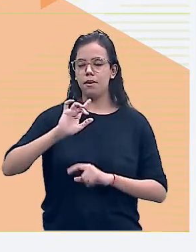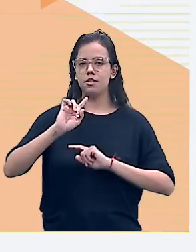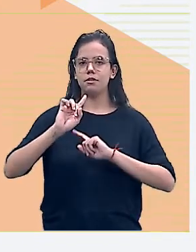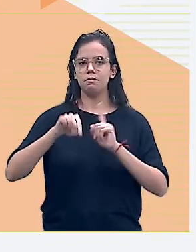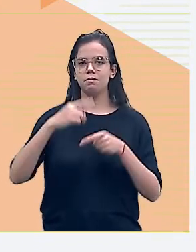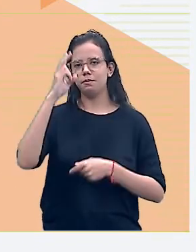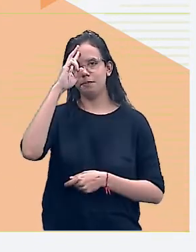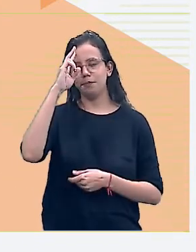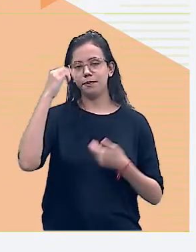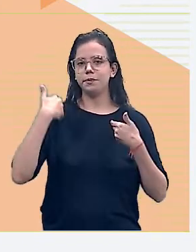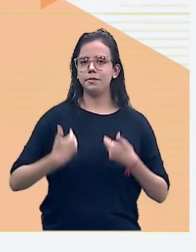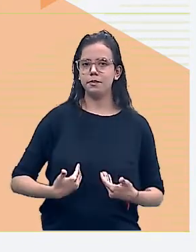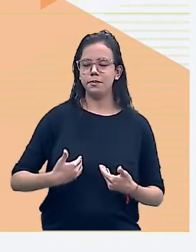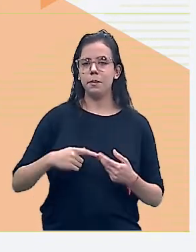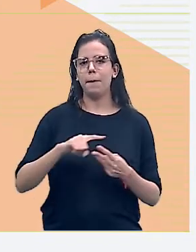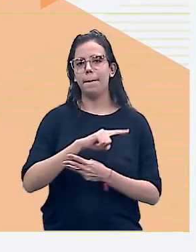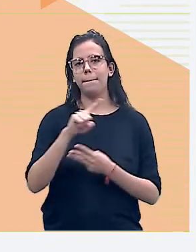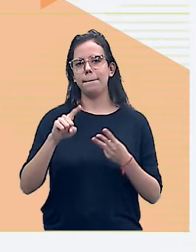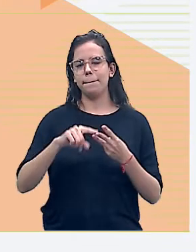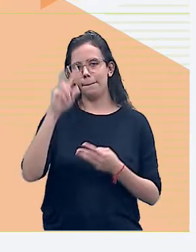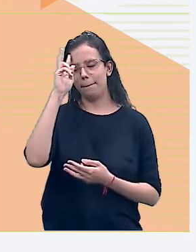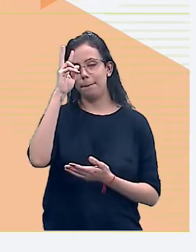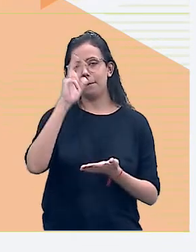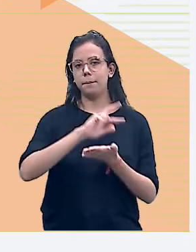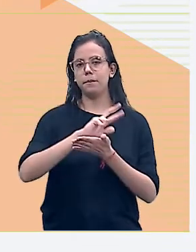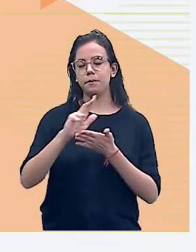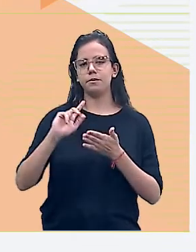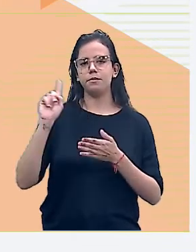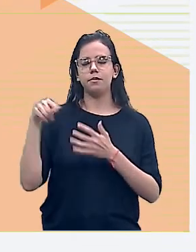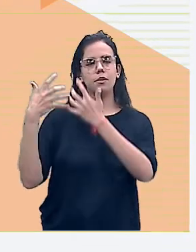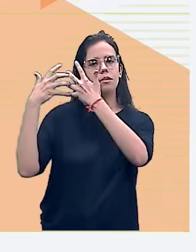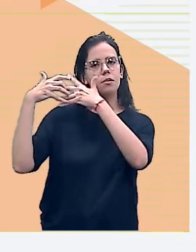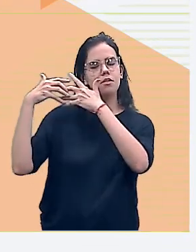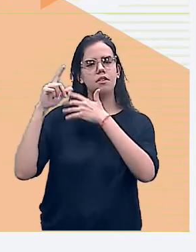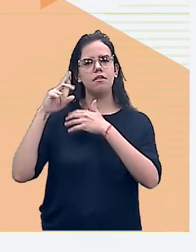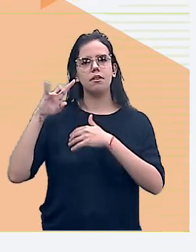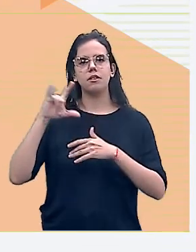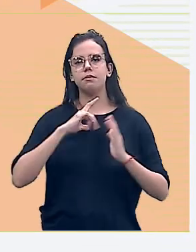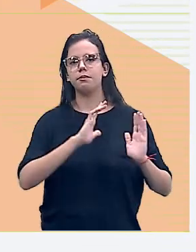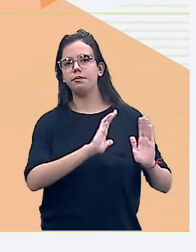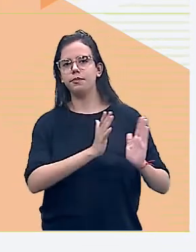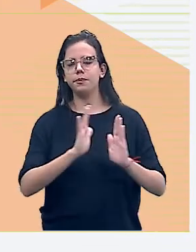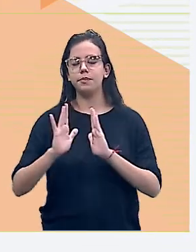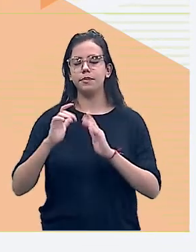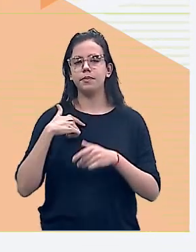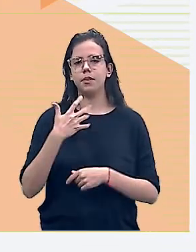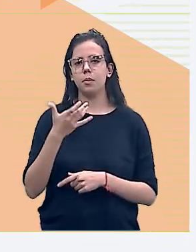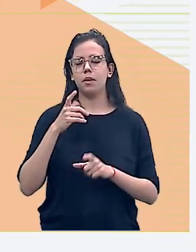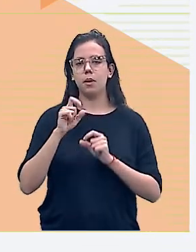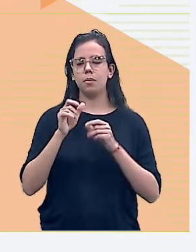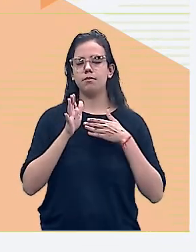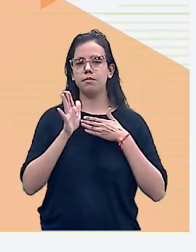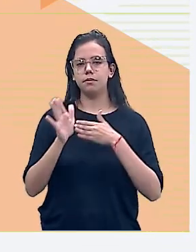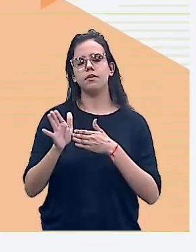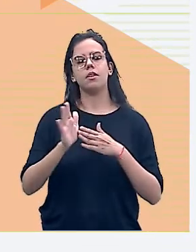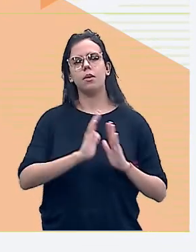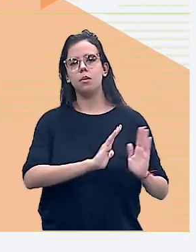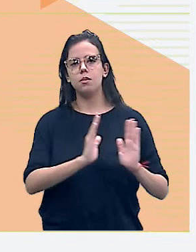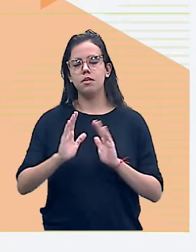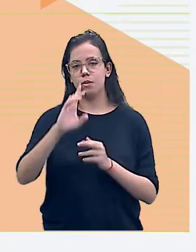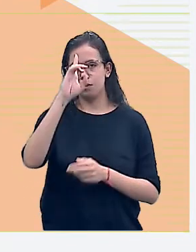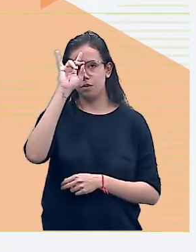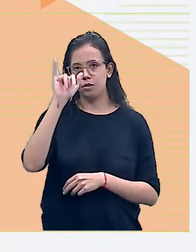lembra de mim e aí você vai lembrar do Repertório a nossa a seguir um ciclo certo e eu quero que você siga esse ciclo no dia